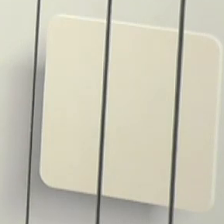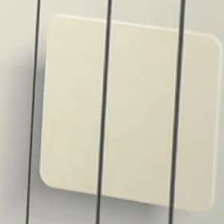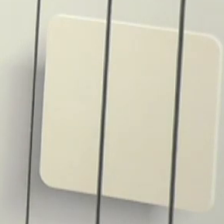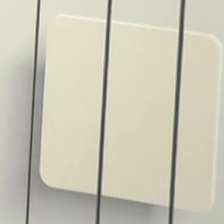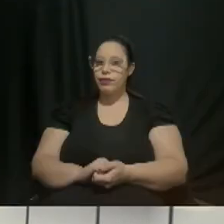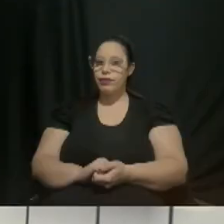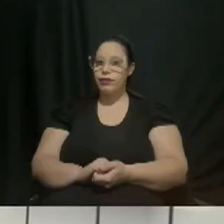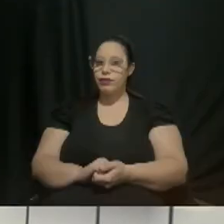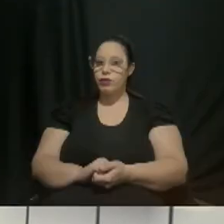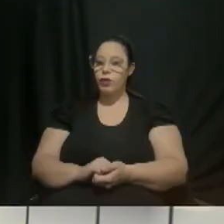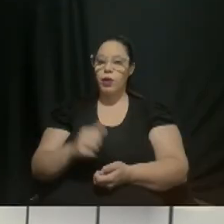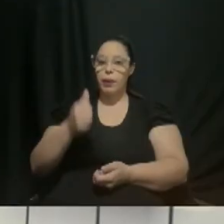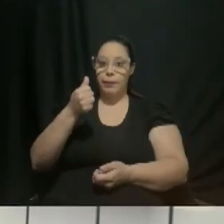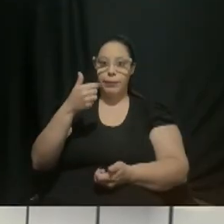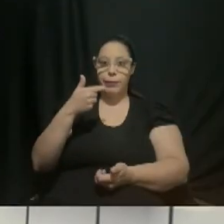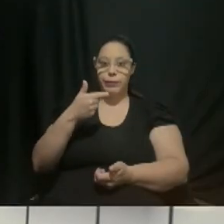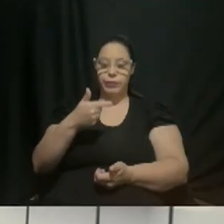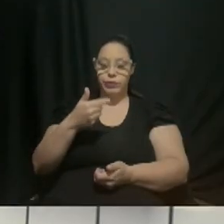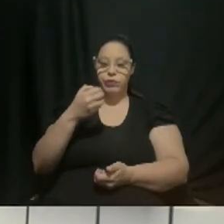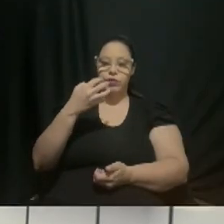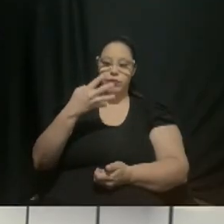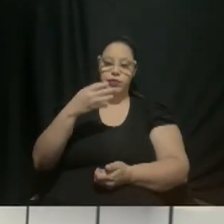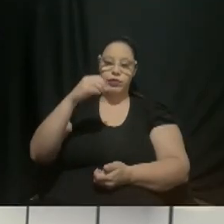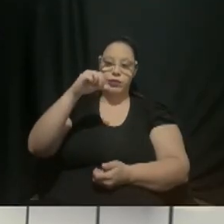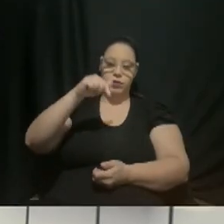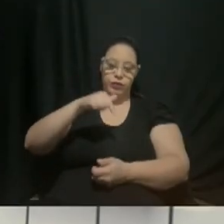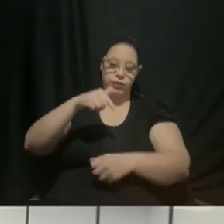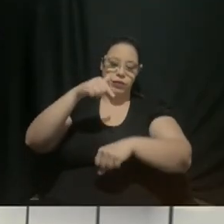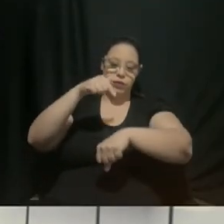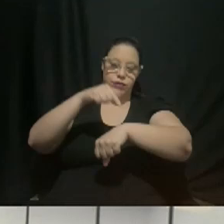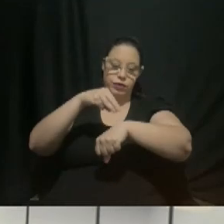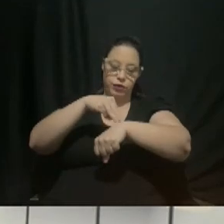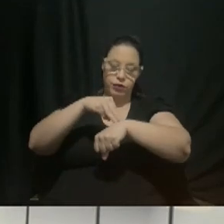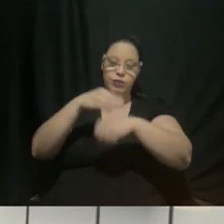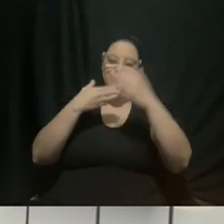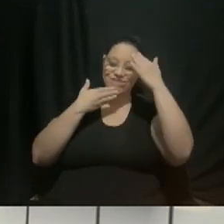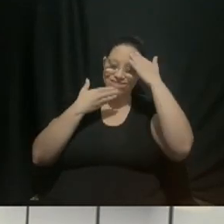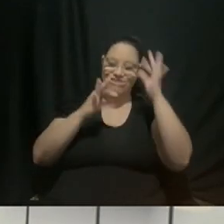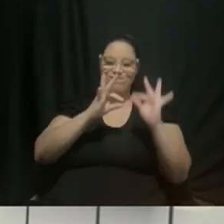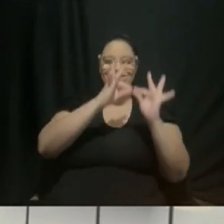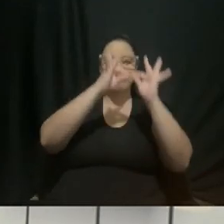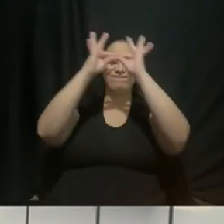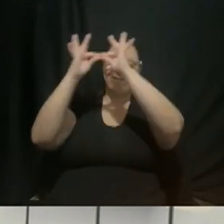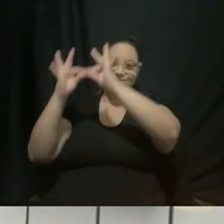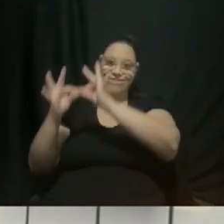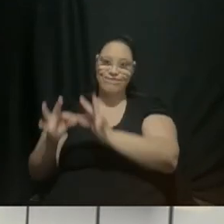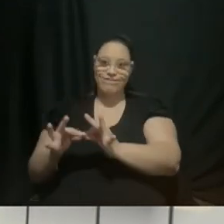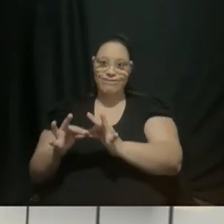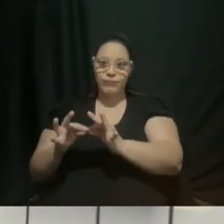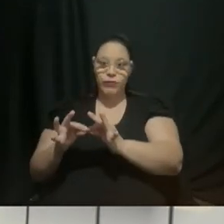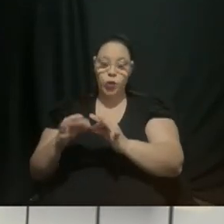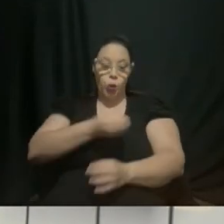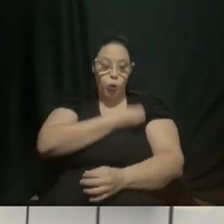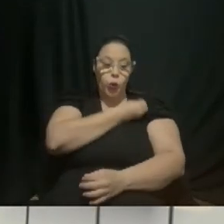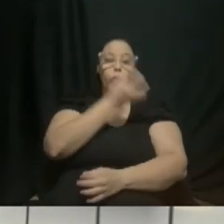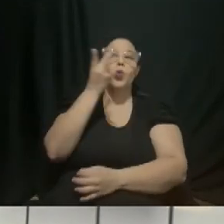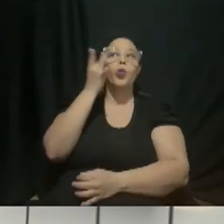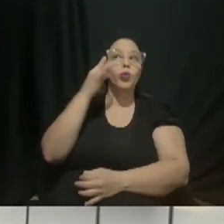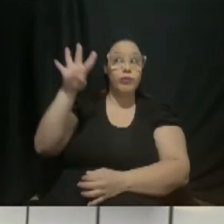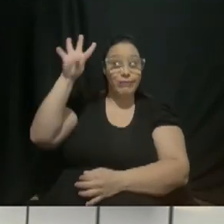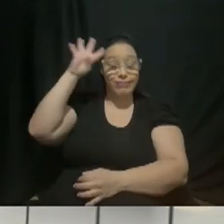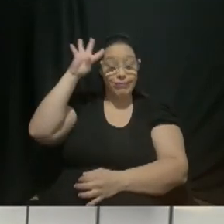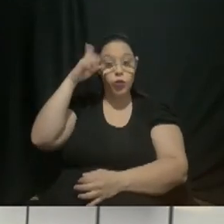Meio-dia mais 47 minutos. Muito obrigado pela sua companhia, pela sua audiência. Estamos ao vivo nesta quarta-feira e olha só,